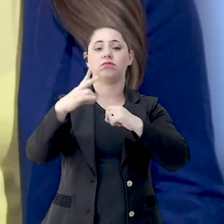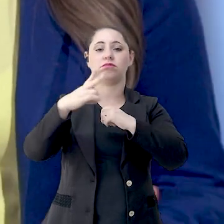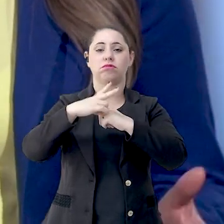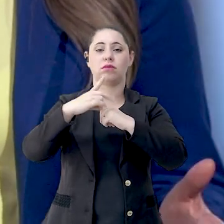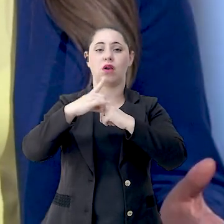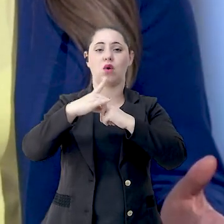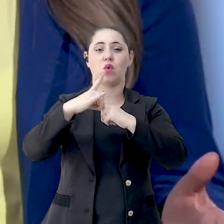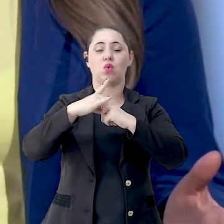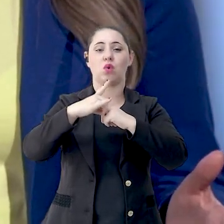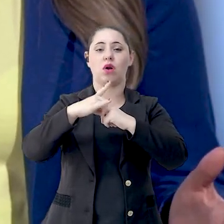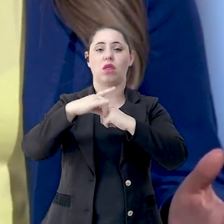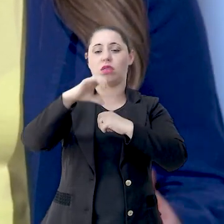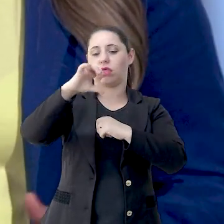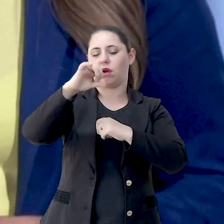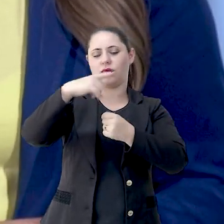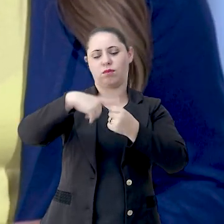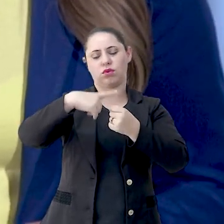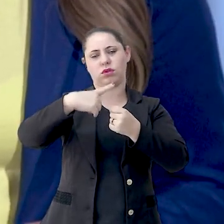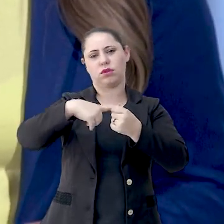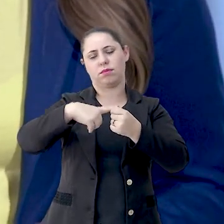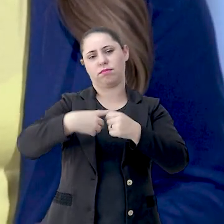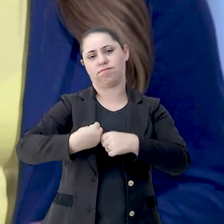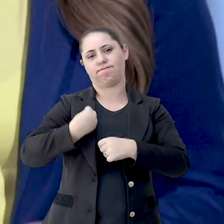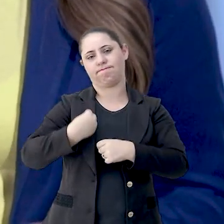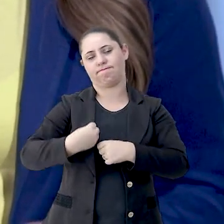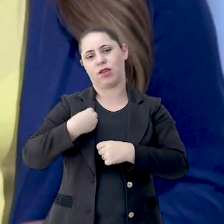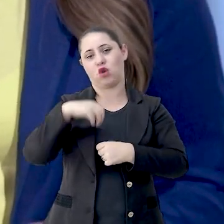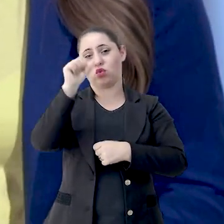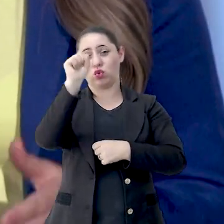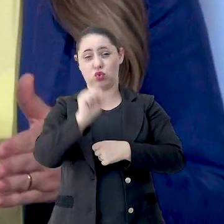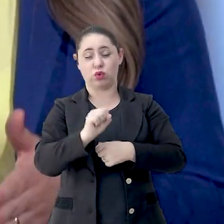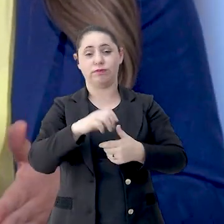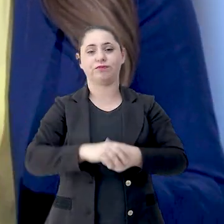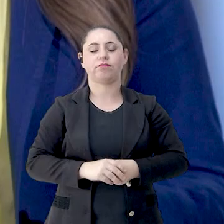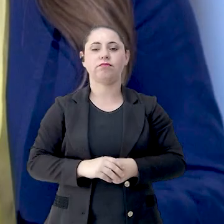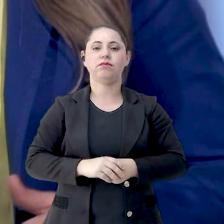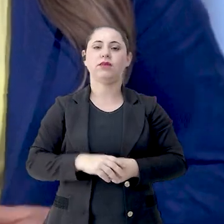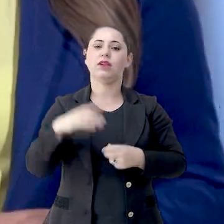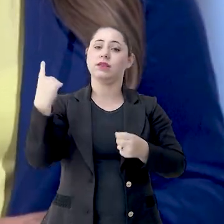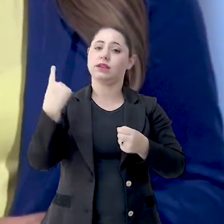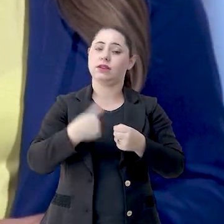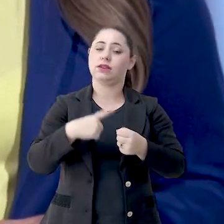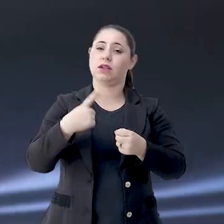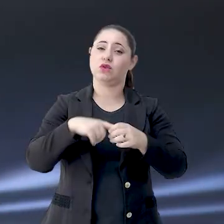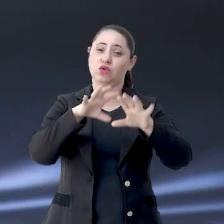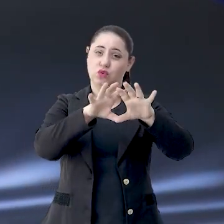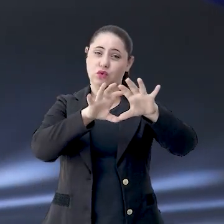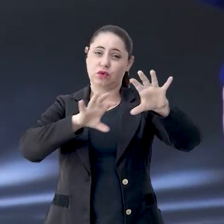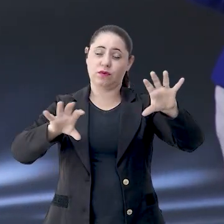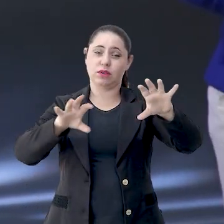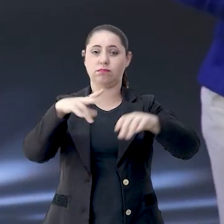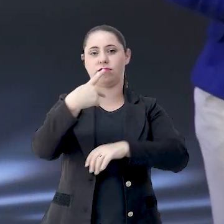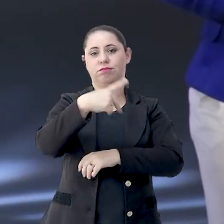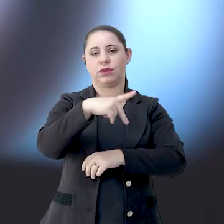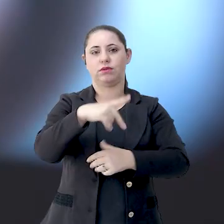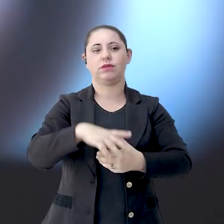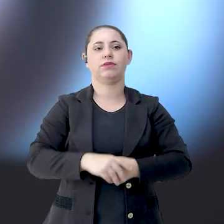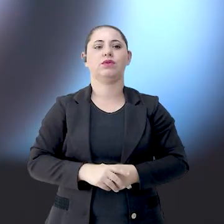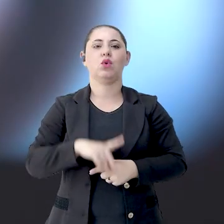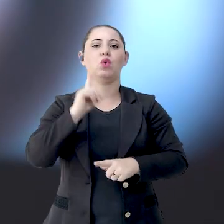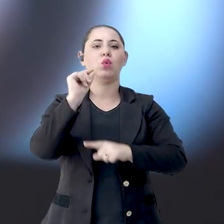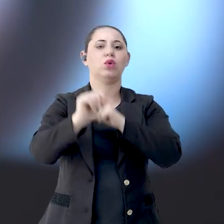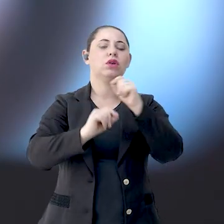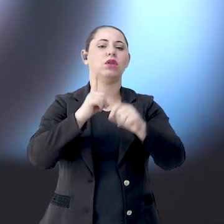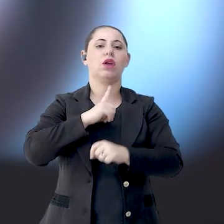A maioria dessas cidades faz divisa com o Paraguai, o que leva ao nome da região. Um desafio evidente